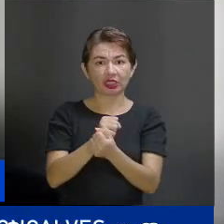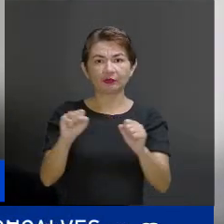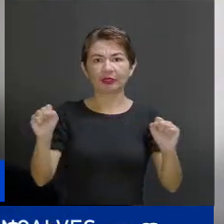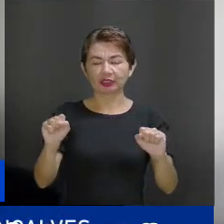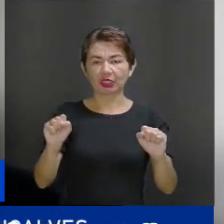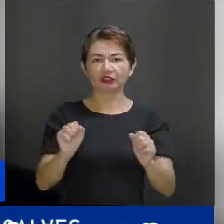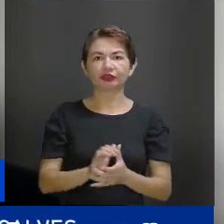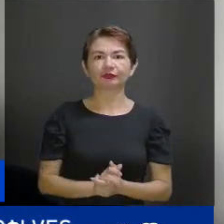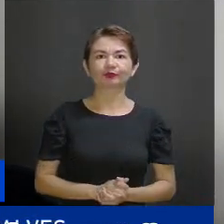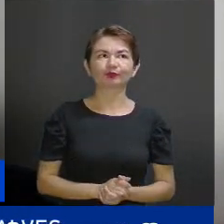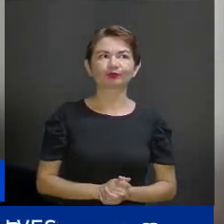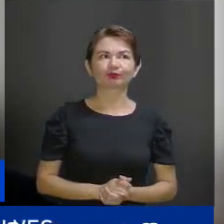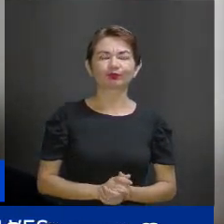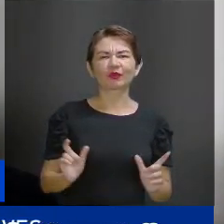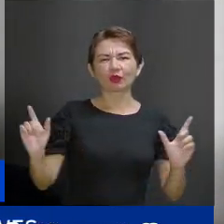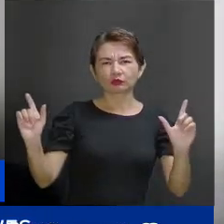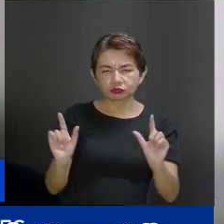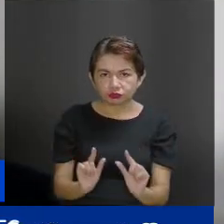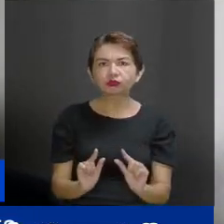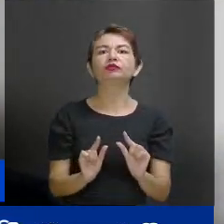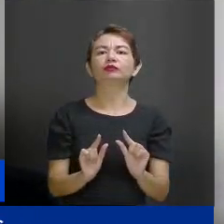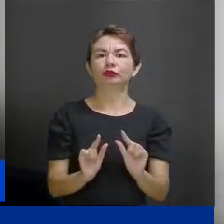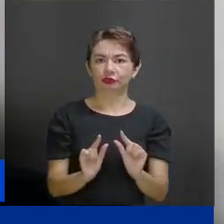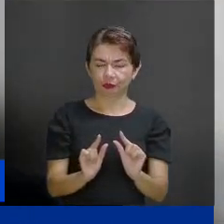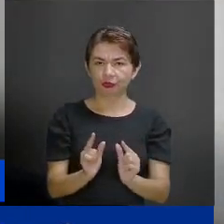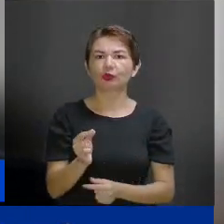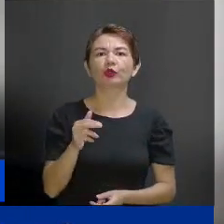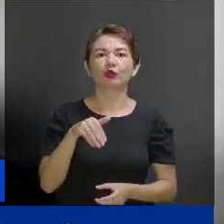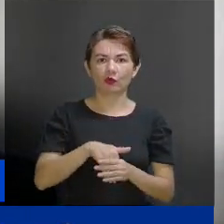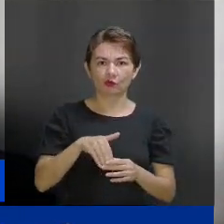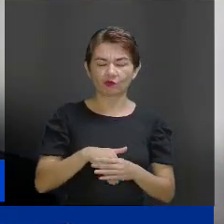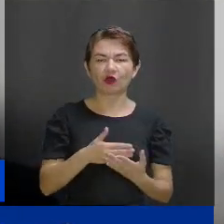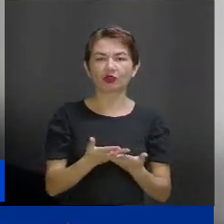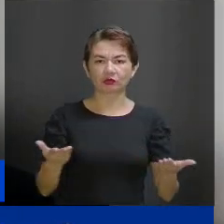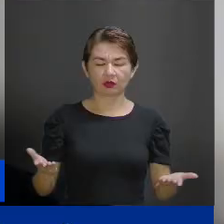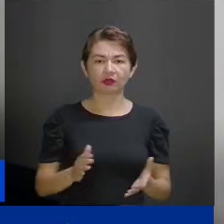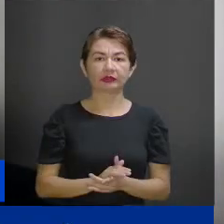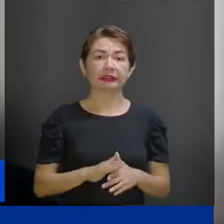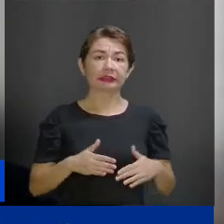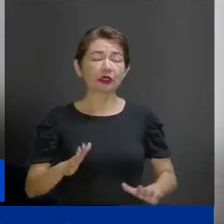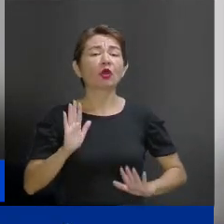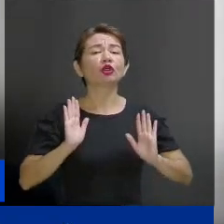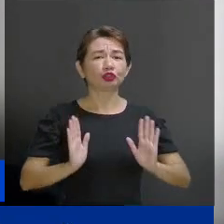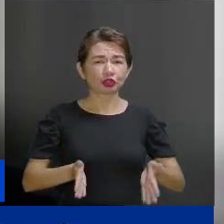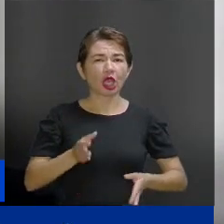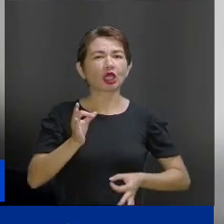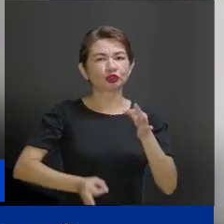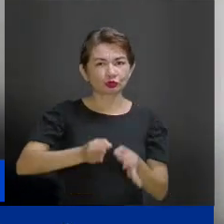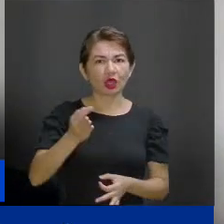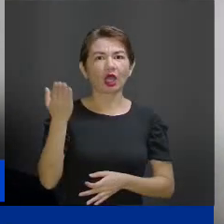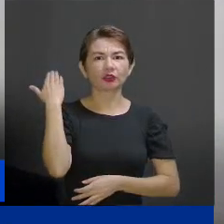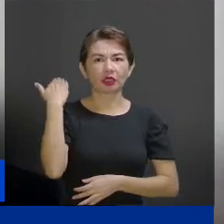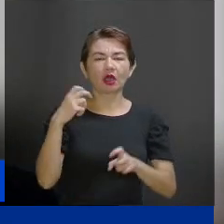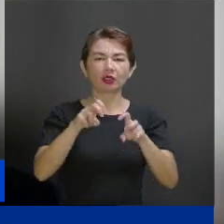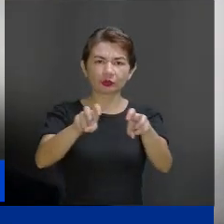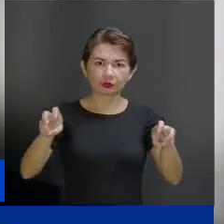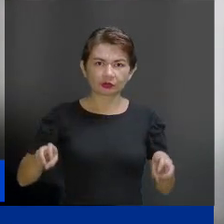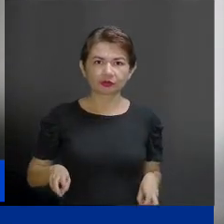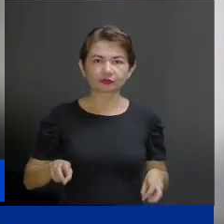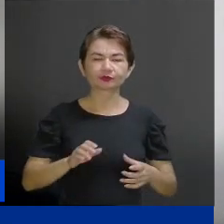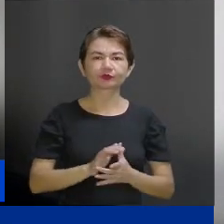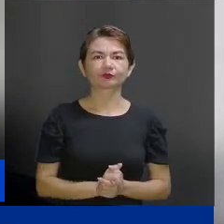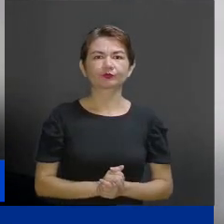eu vou resumir o voto, está escrito e à disposição de todos. A situação aqui já foi julgada anteriormente pelo